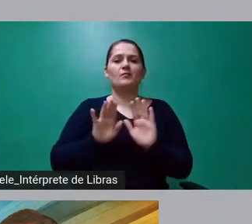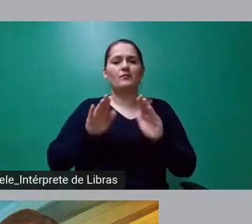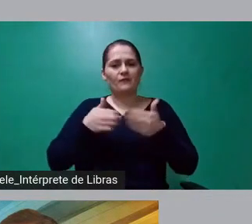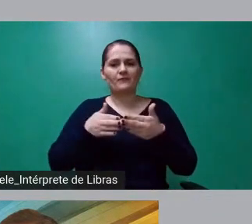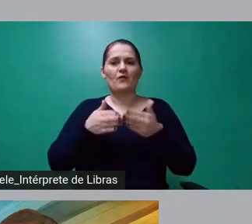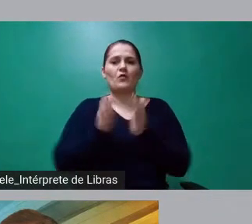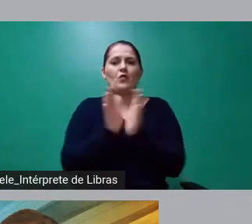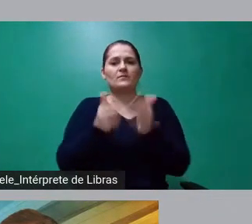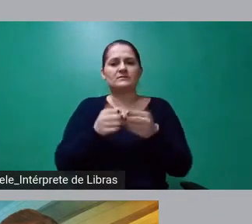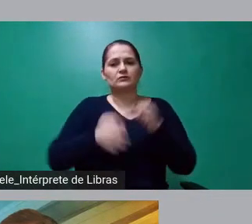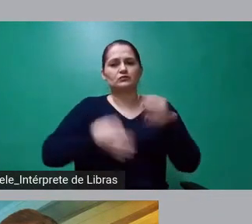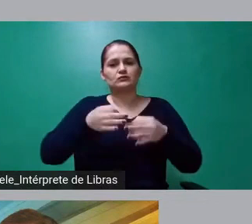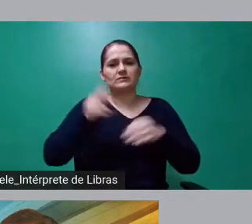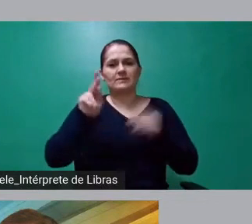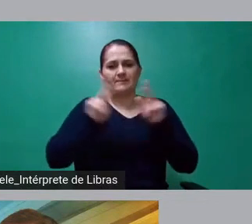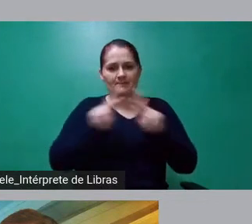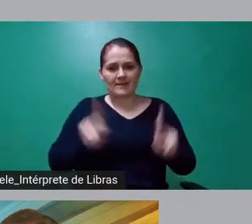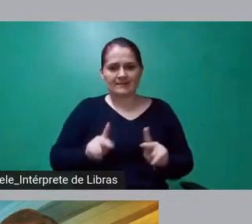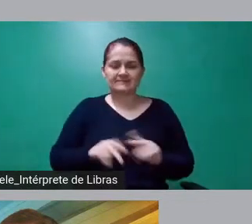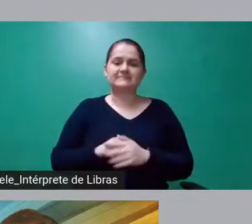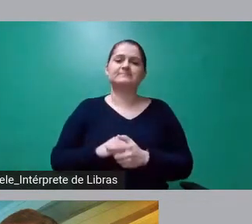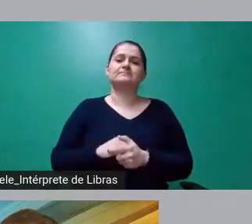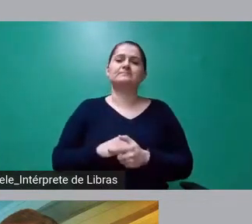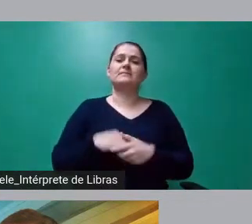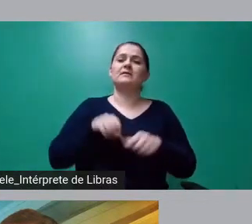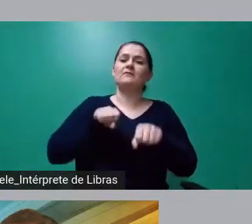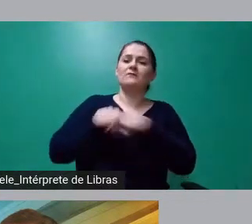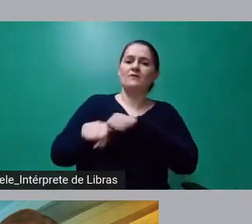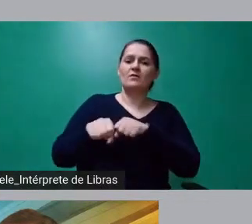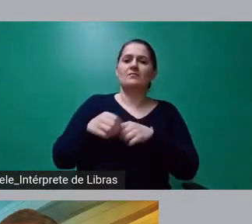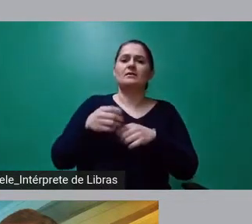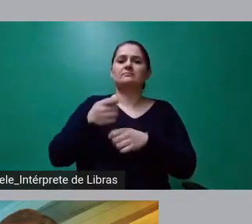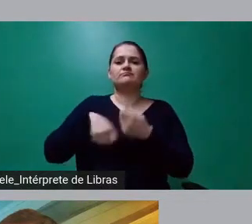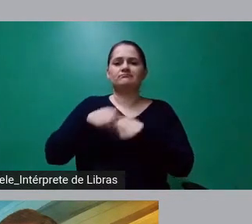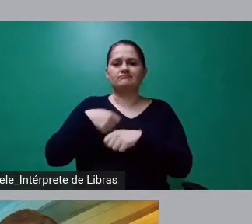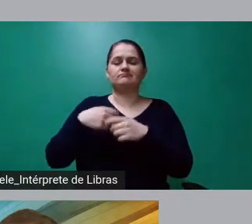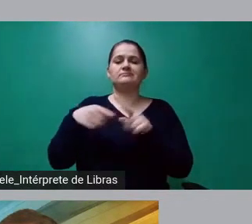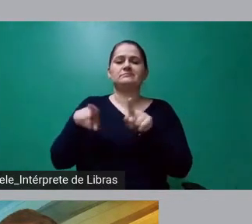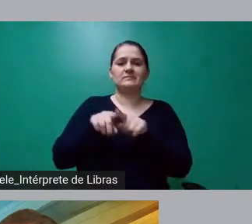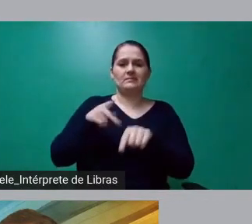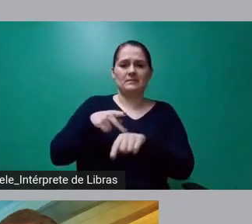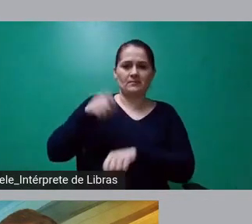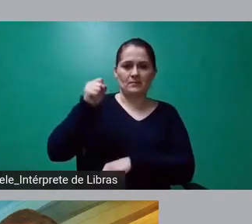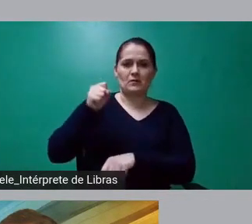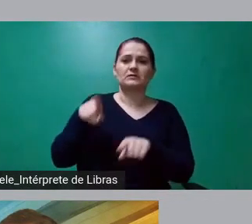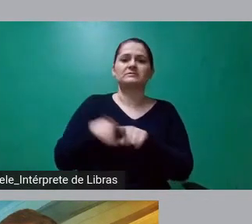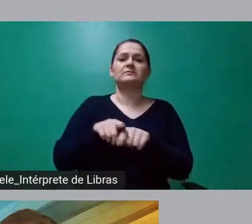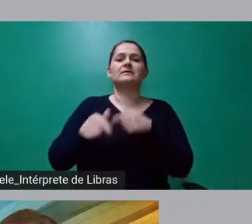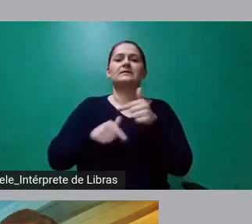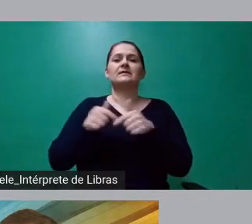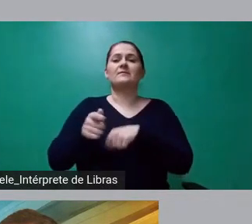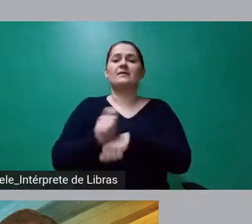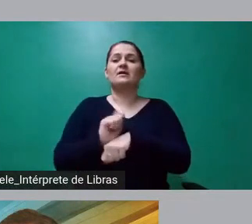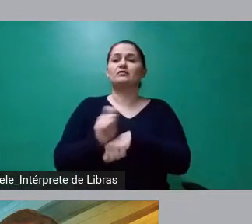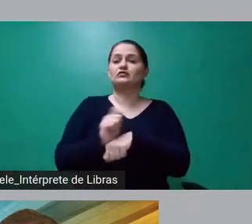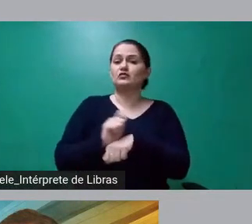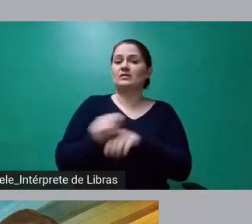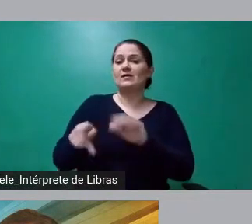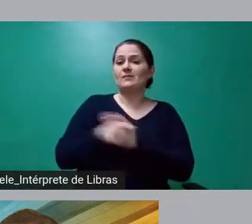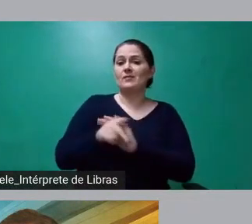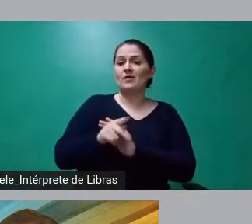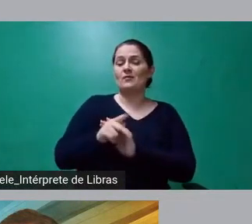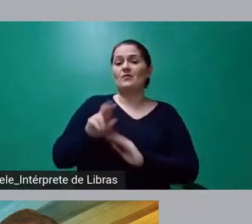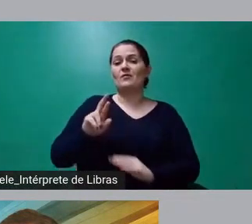Administração, especialização em Administração Tributária, auditora fiscal aposentada do Ministério da Fazenda. Atuou